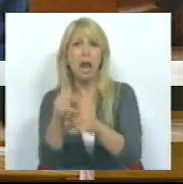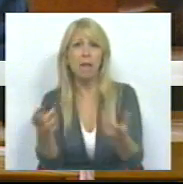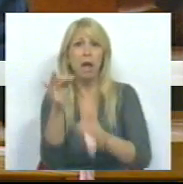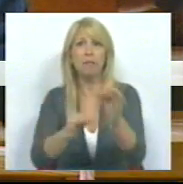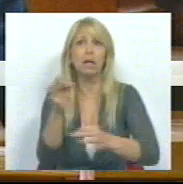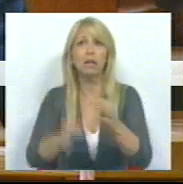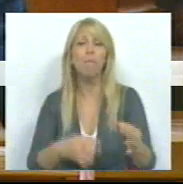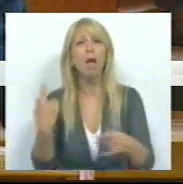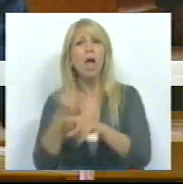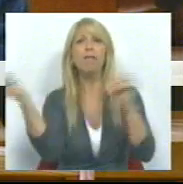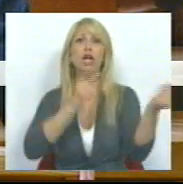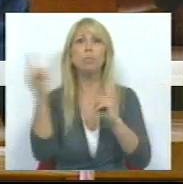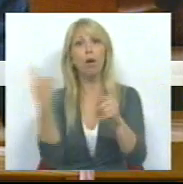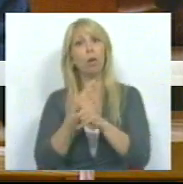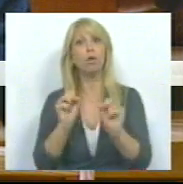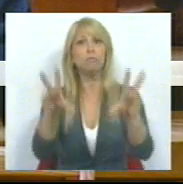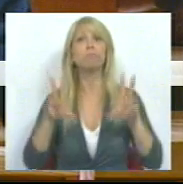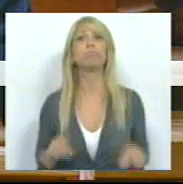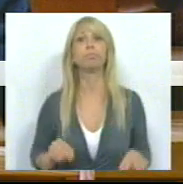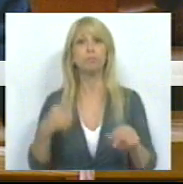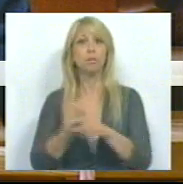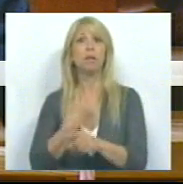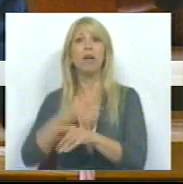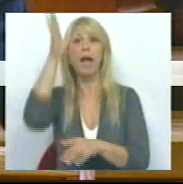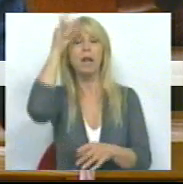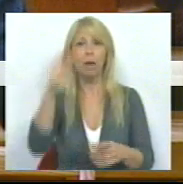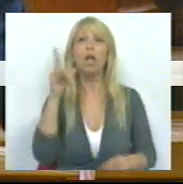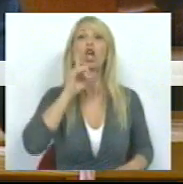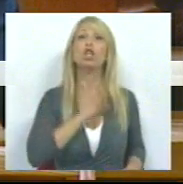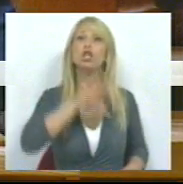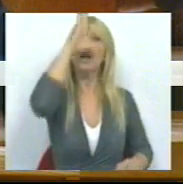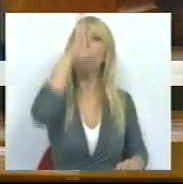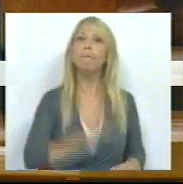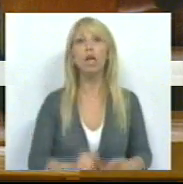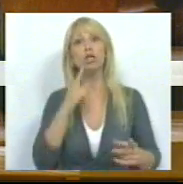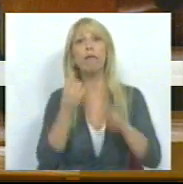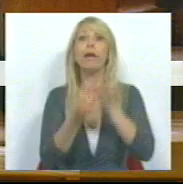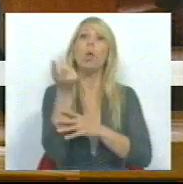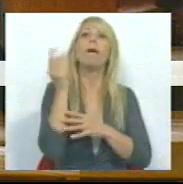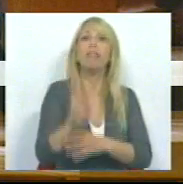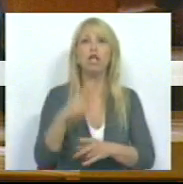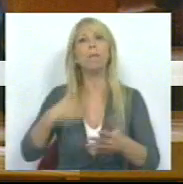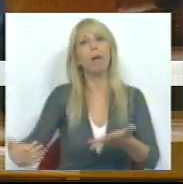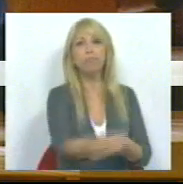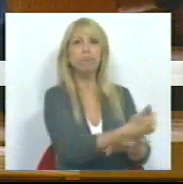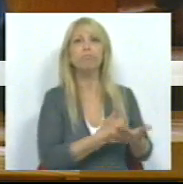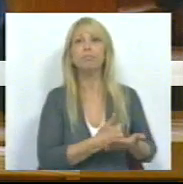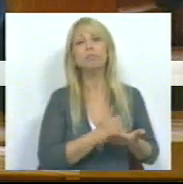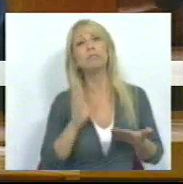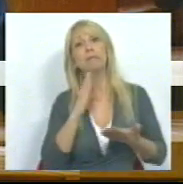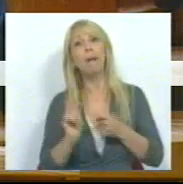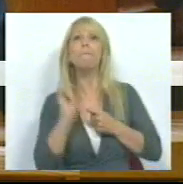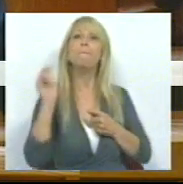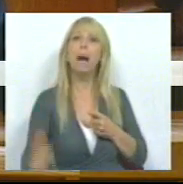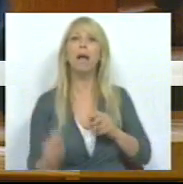da atividade de sanidade animal. A Sra. Ministra criou uma taxa para obter receitas para pagar a sanidade animal. E quando vão